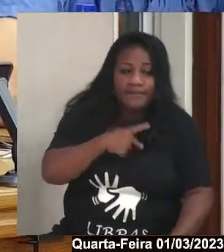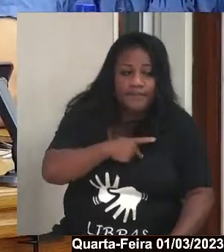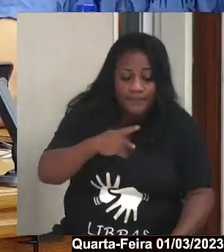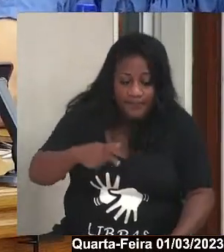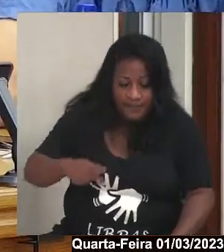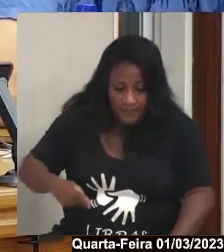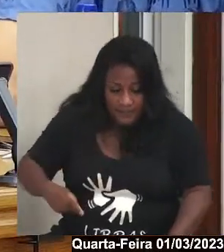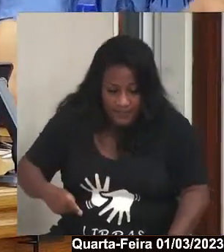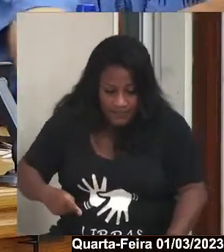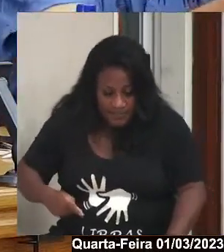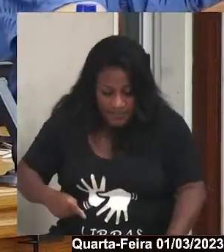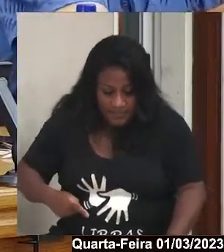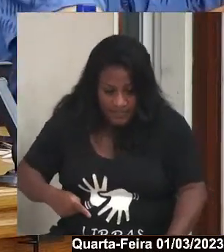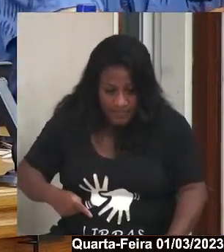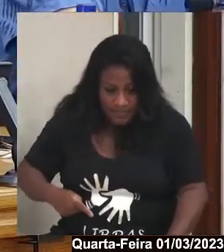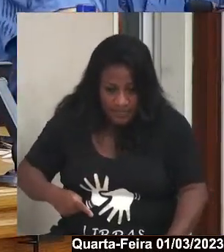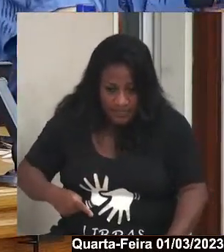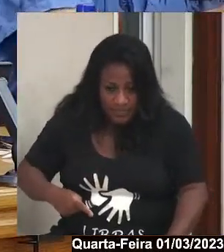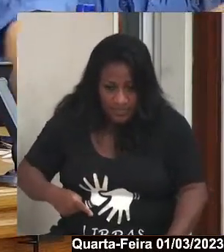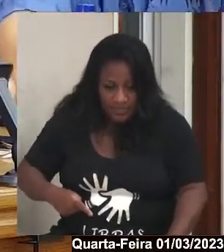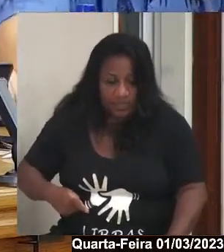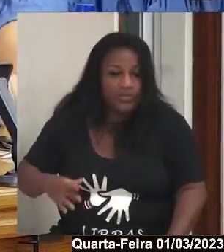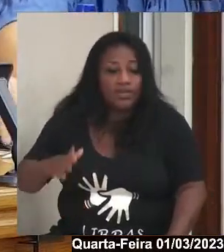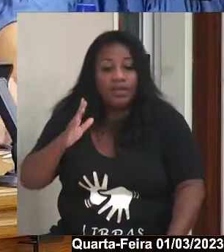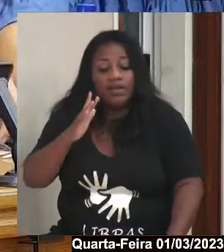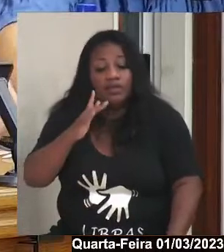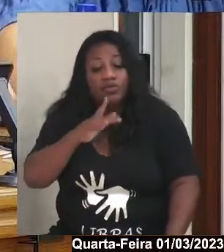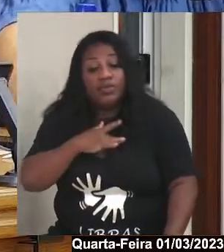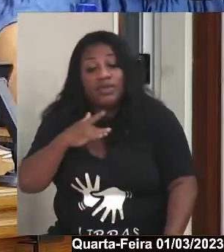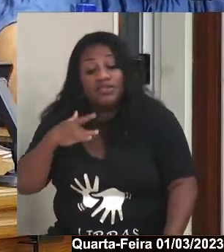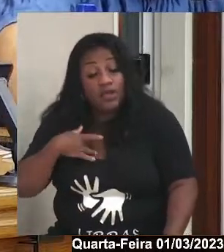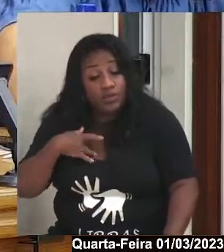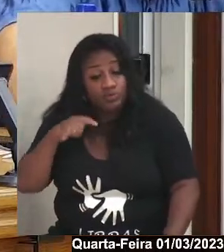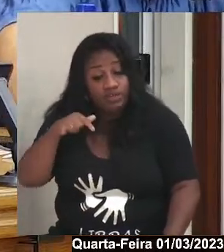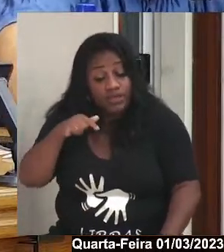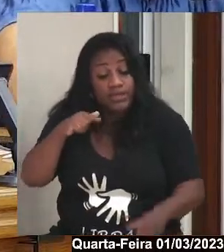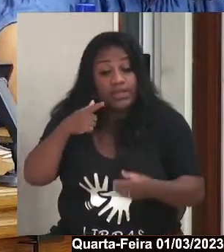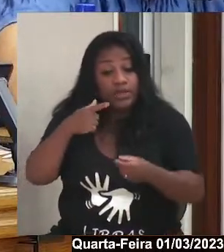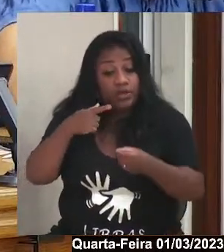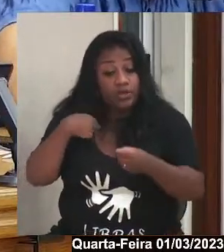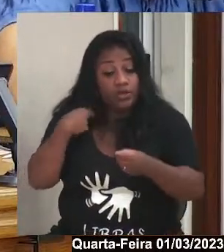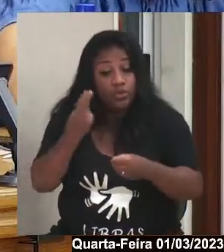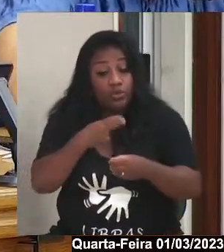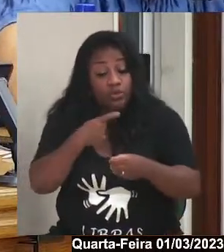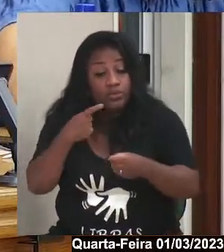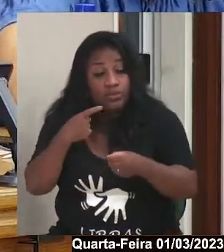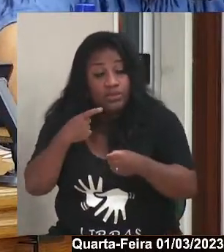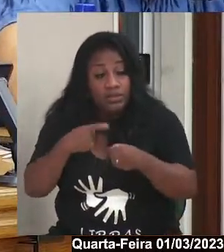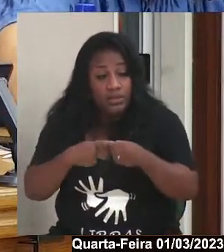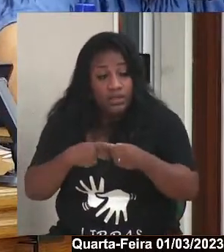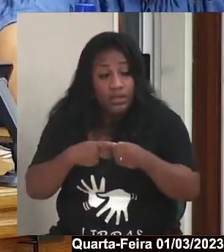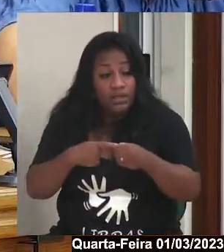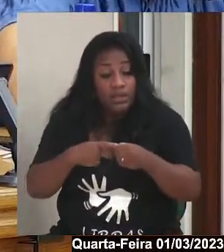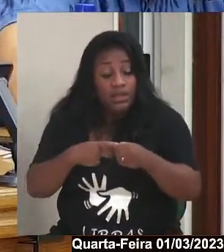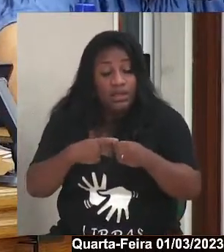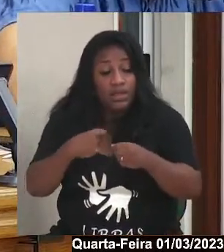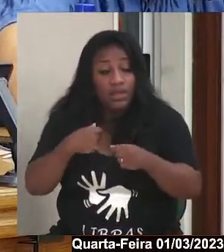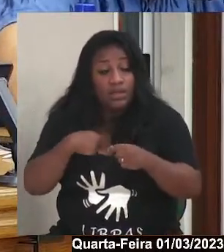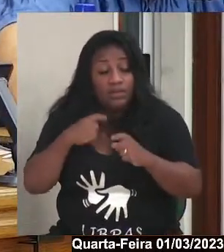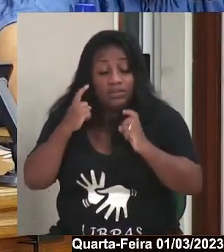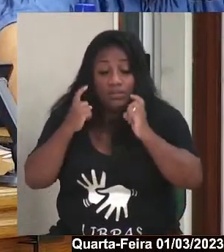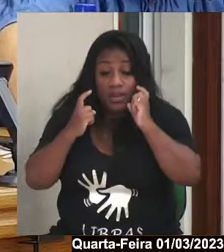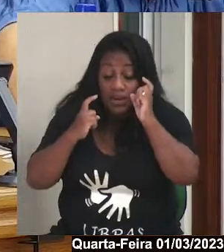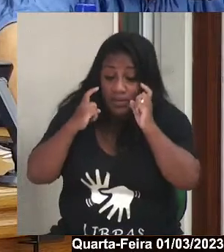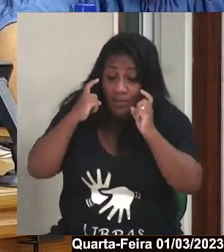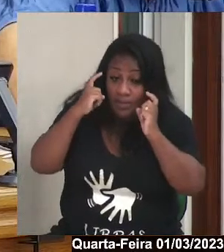presidente, com relação à saúde da cidade, eu ficaria muito